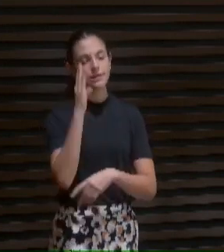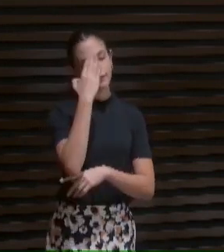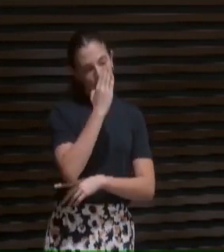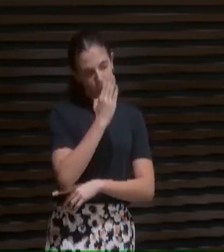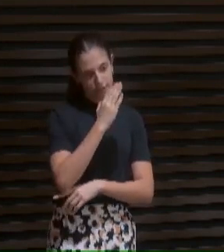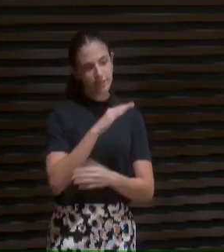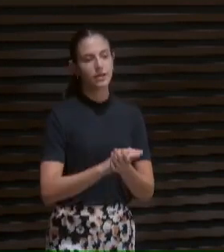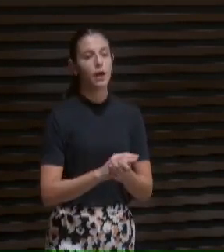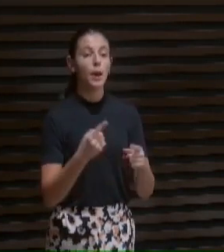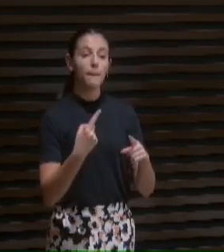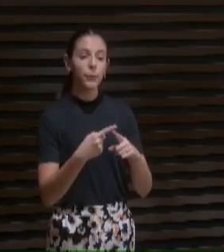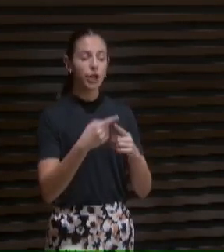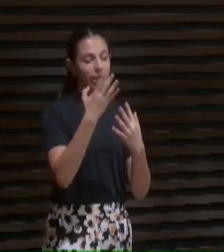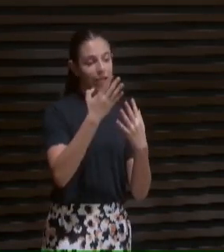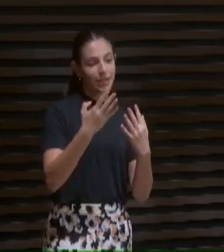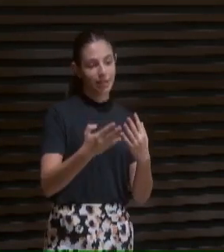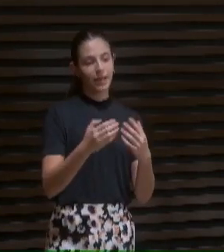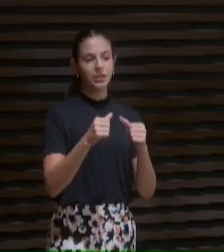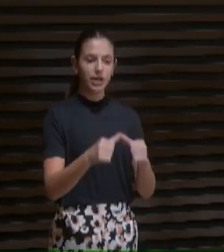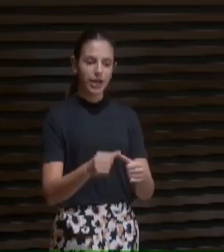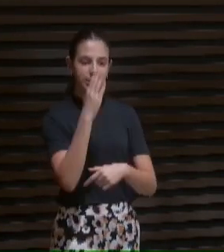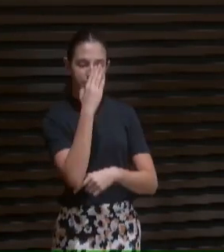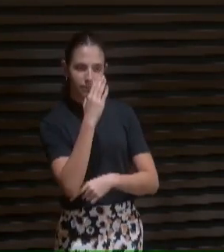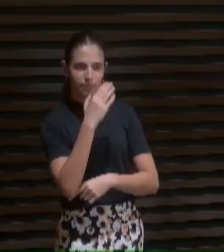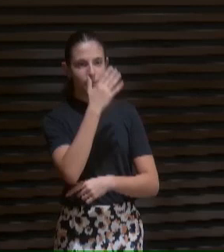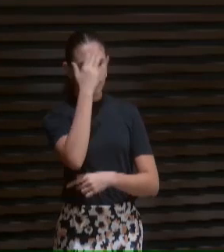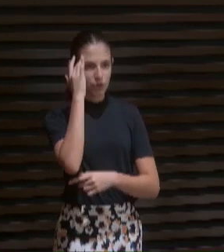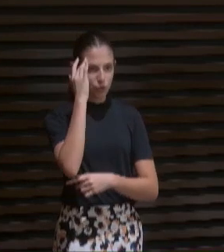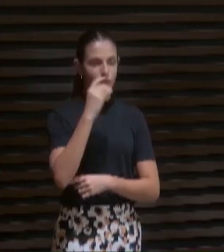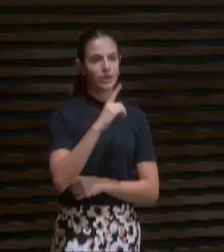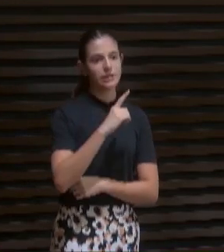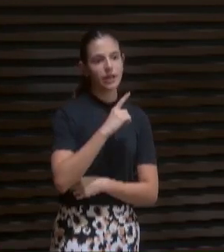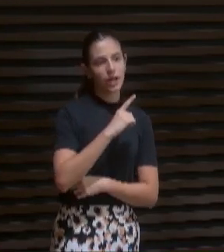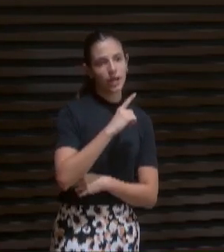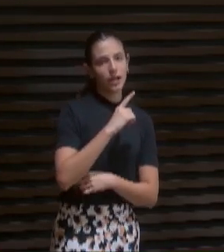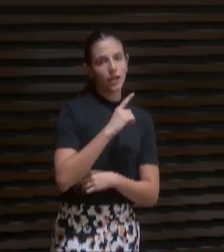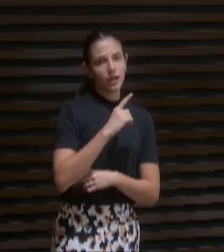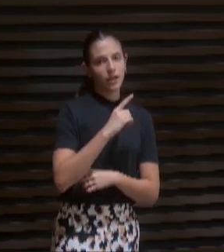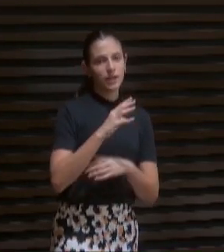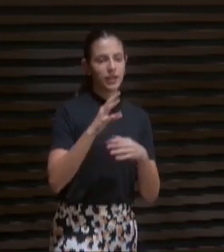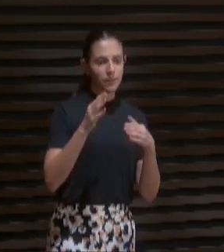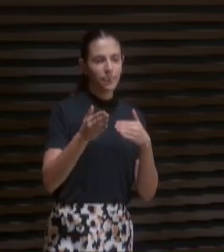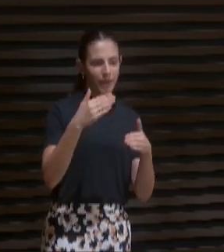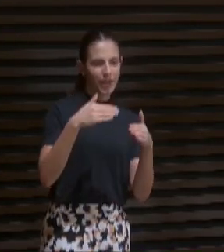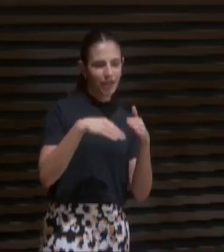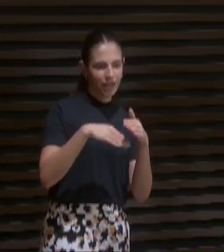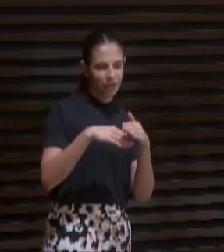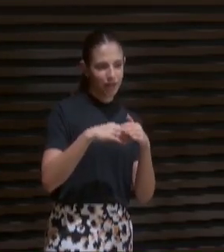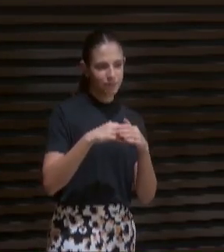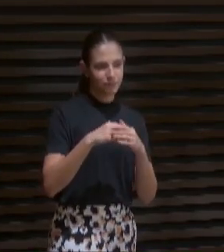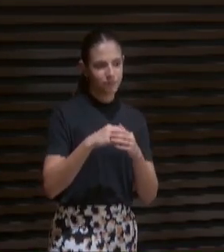Pois entre estes se encontram os que penetram sorrateiramente nas casas. Vimos aqui que